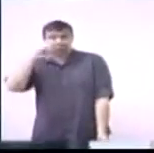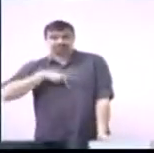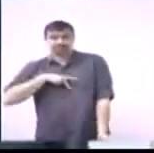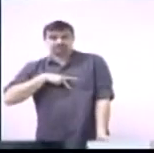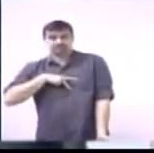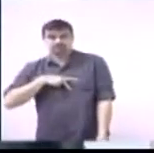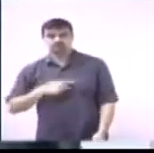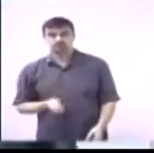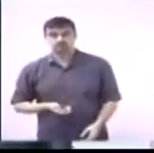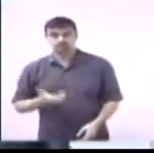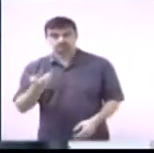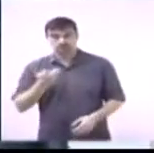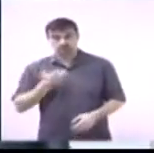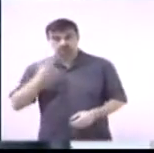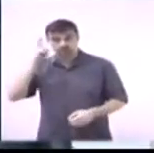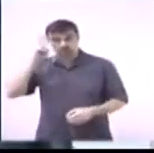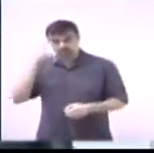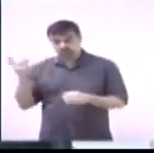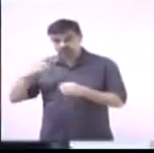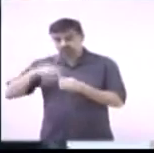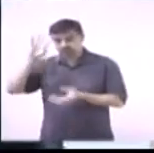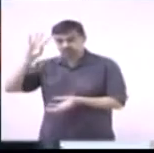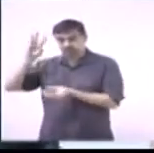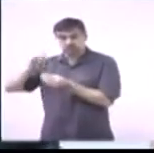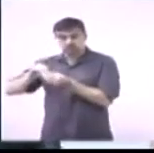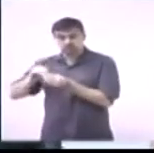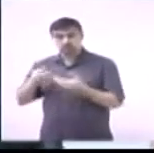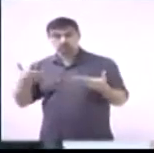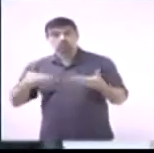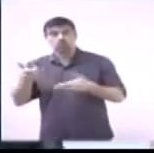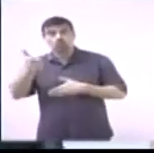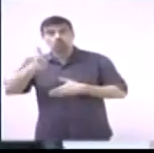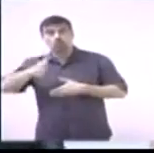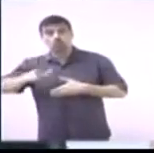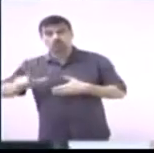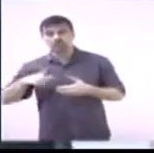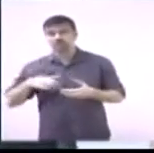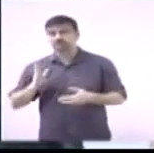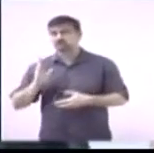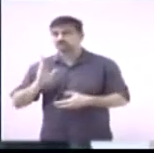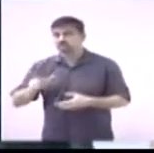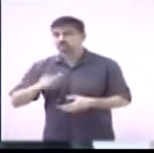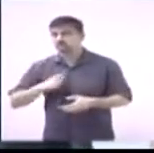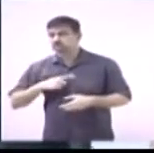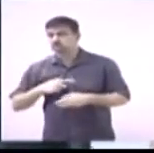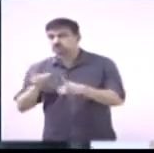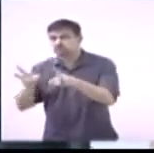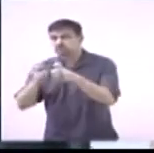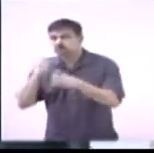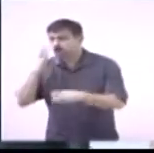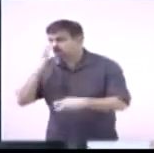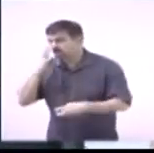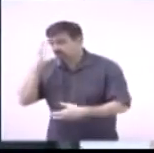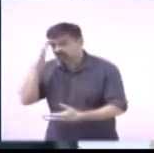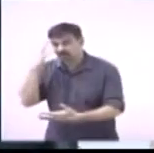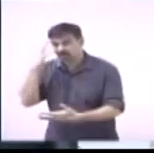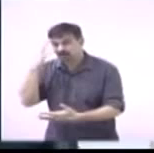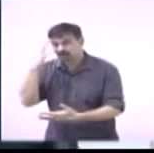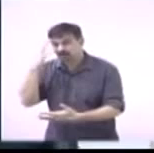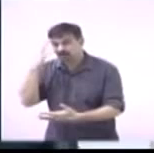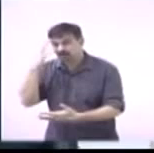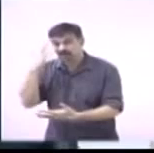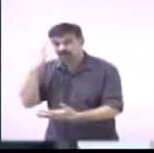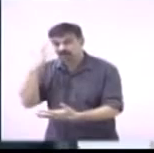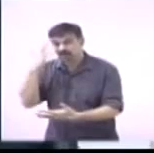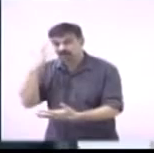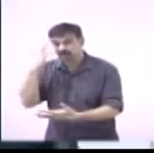meu raciocínio aqui, e eu vi hoje de novo, porque eu já tinha achado fantástico na época, e agora, nesse contexto, eu